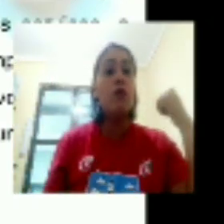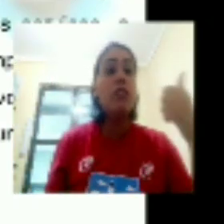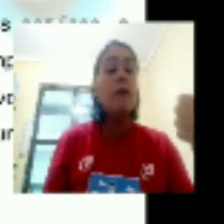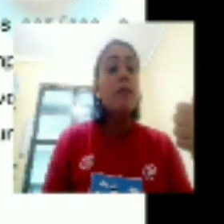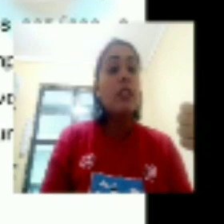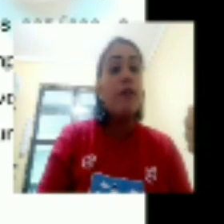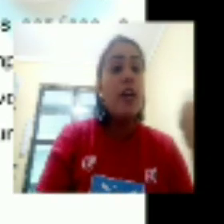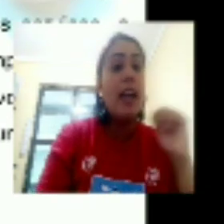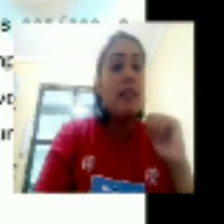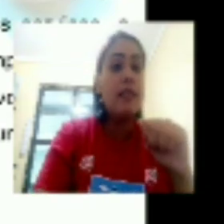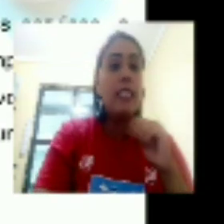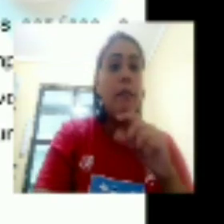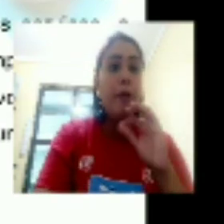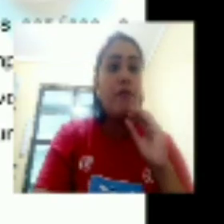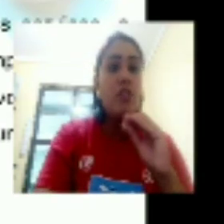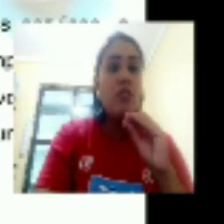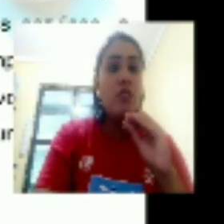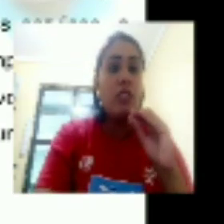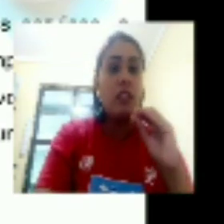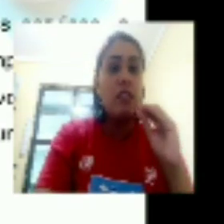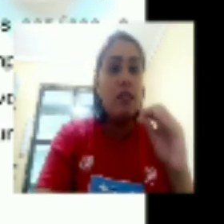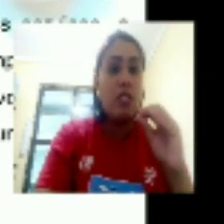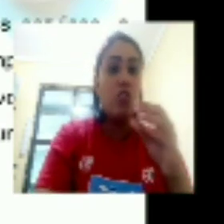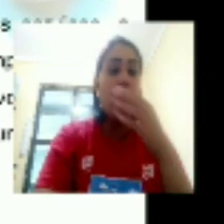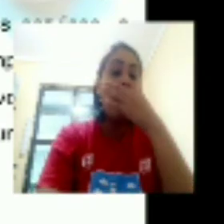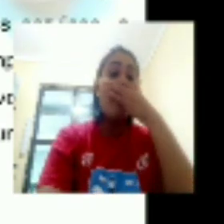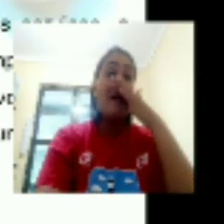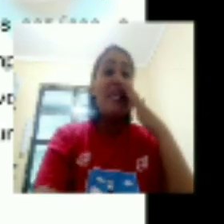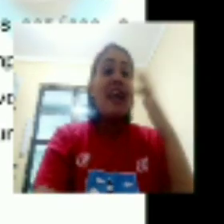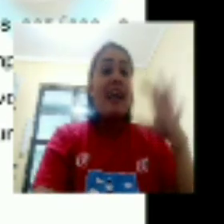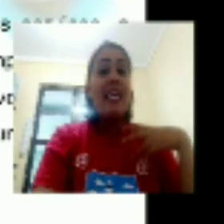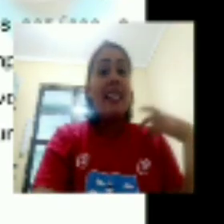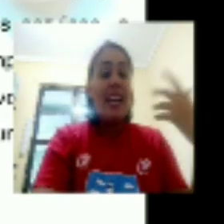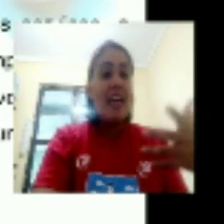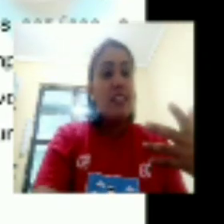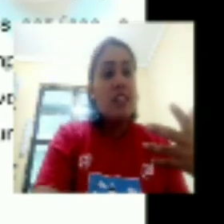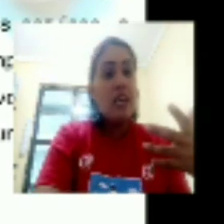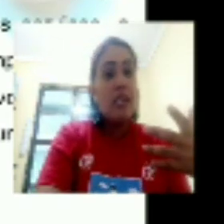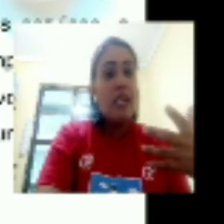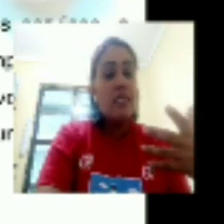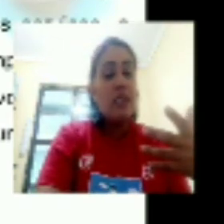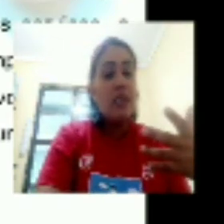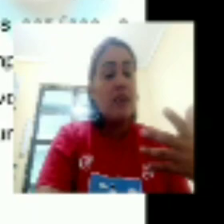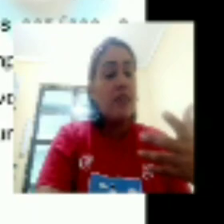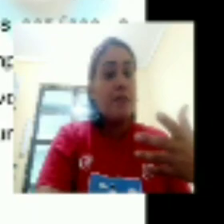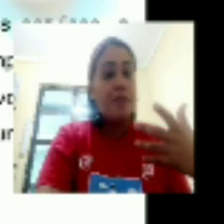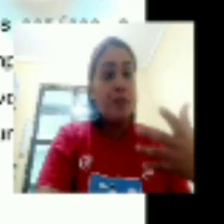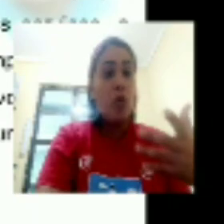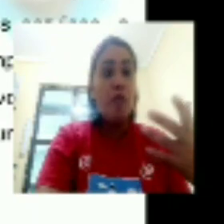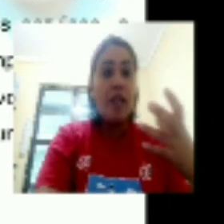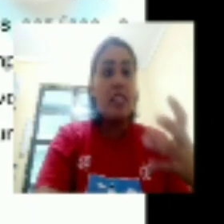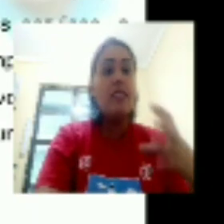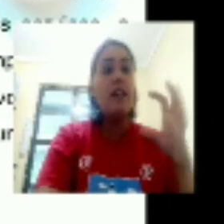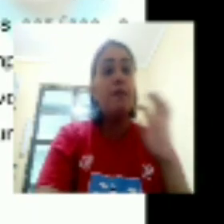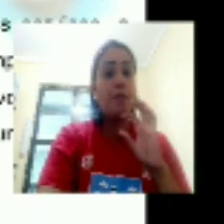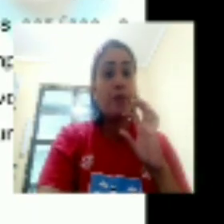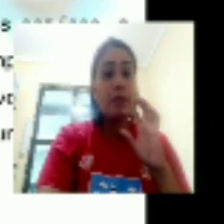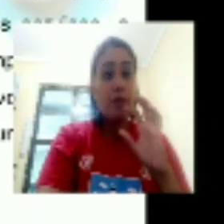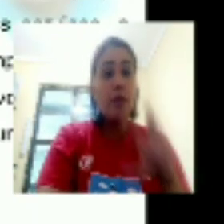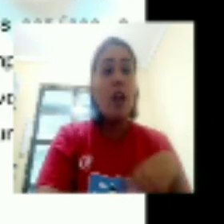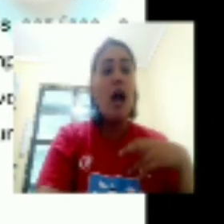de Saúde, que foi realizada em 1986. E aí, nessa